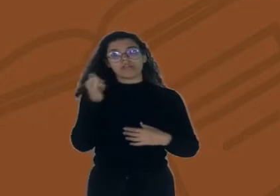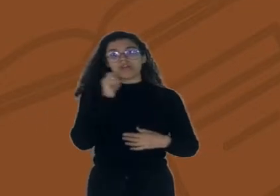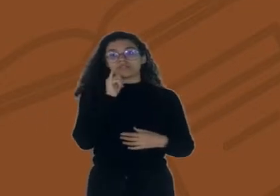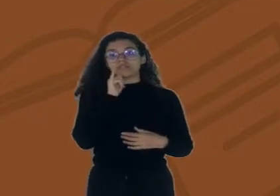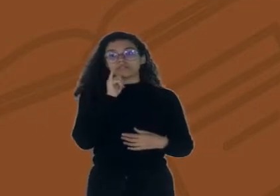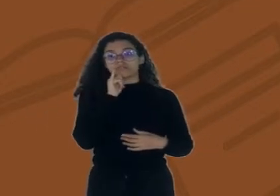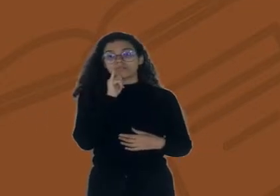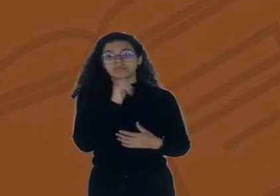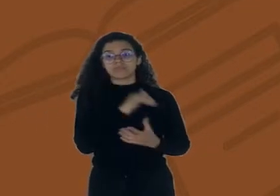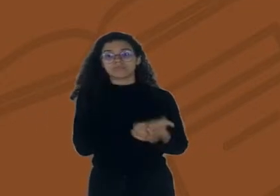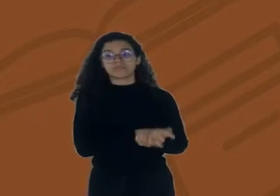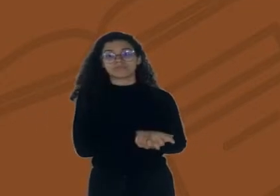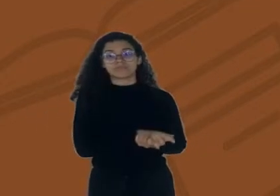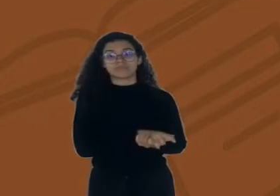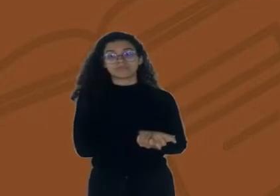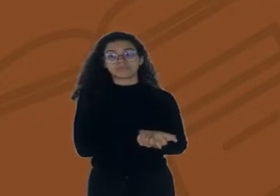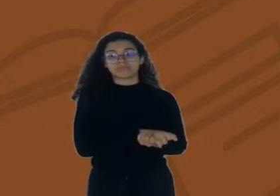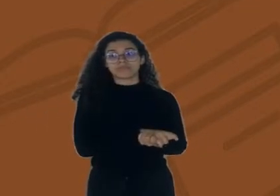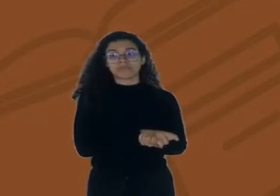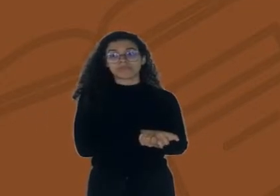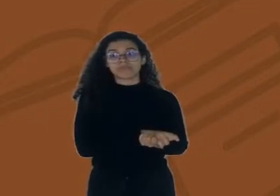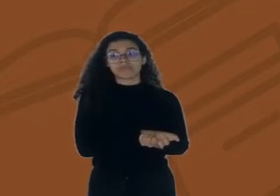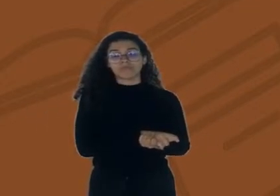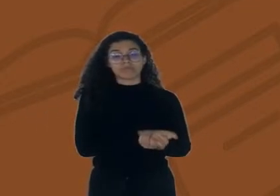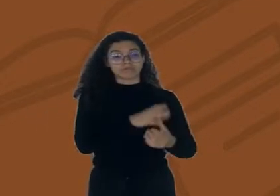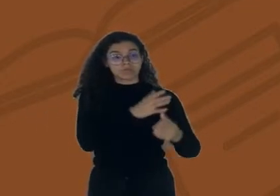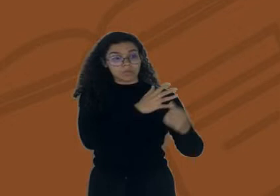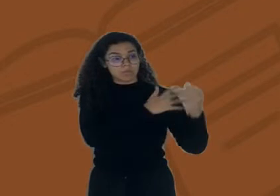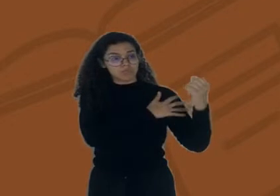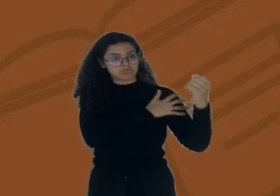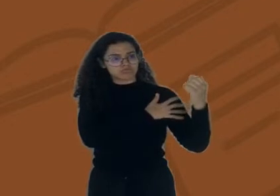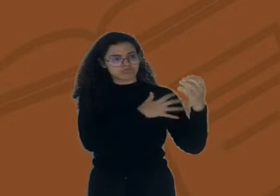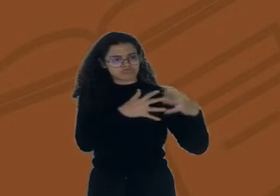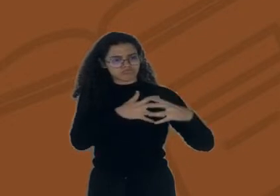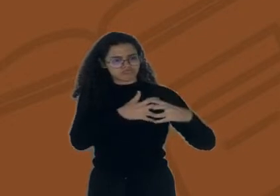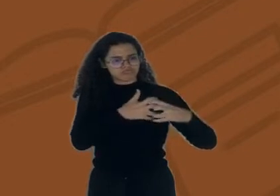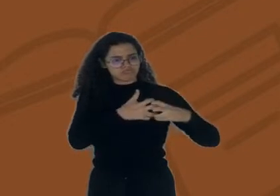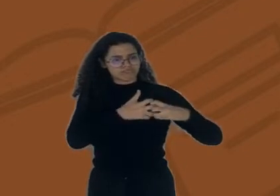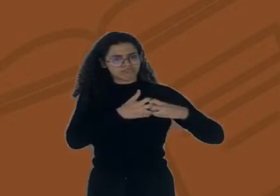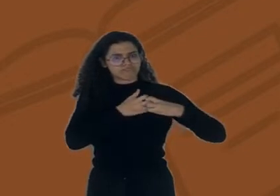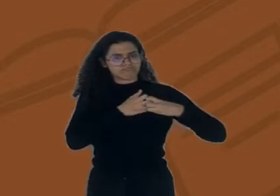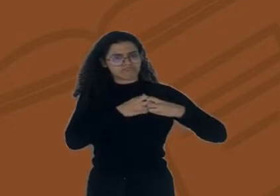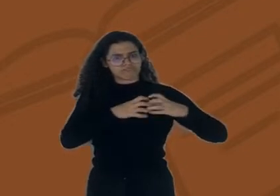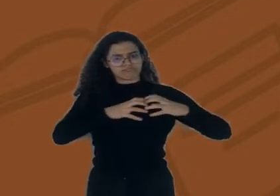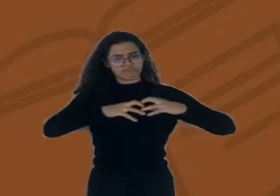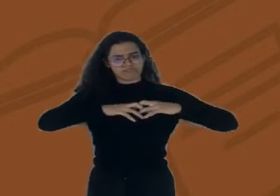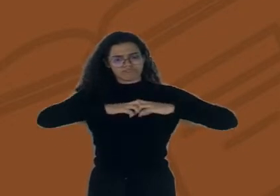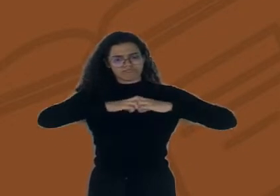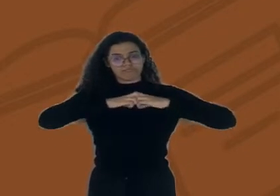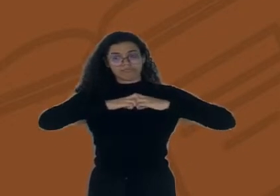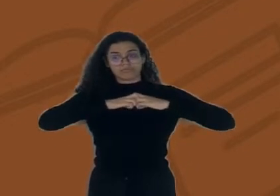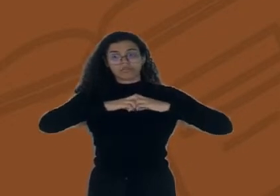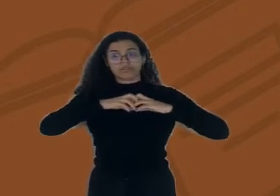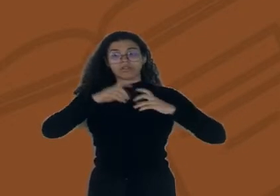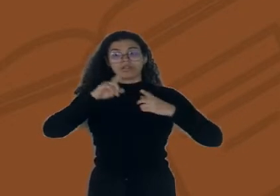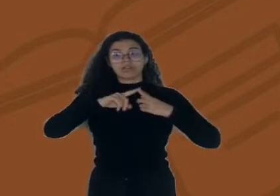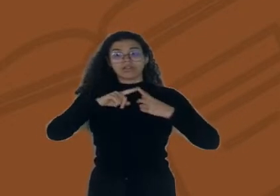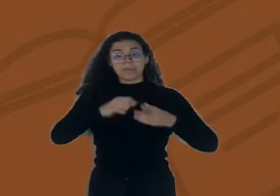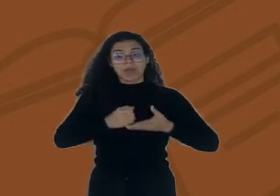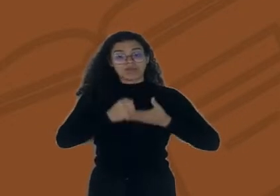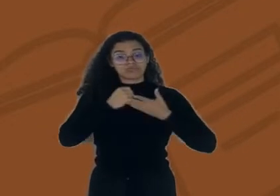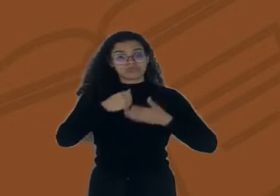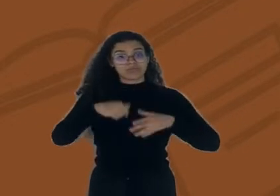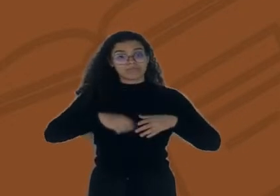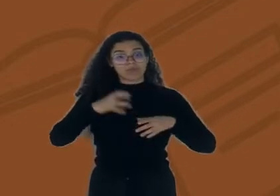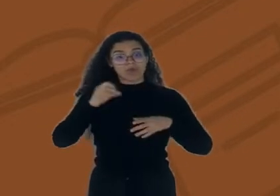exemplo, atua sobre as contrações musculares, eles atuam também sobre o funcionamento dos nossos